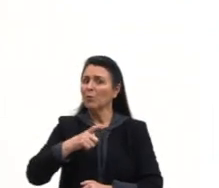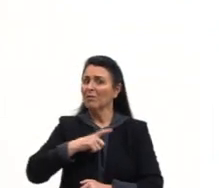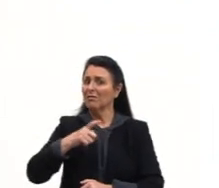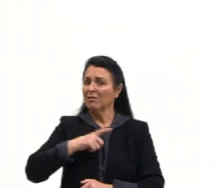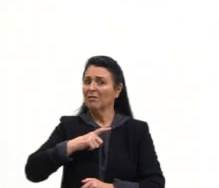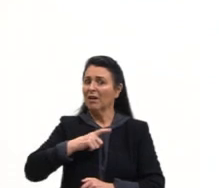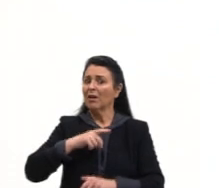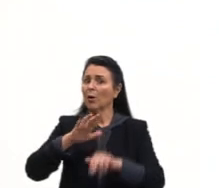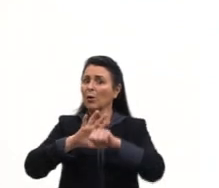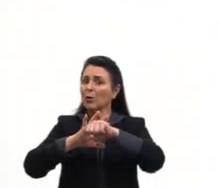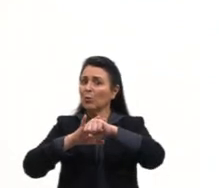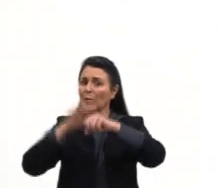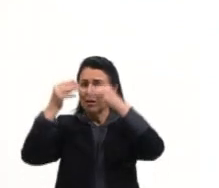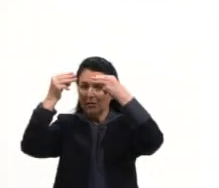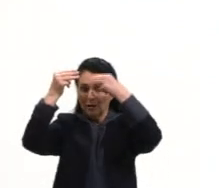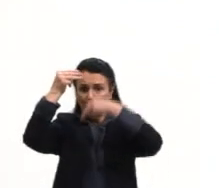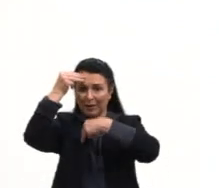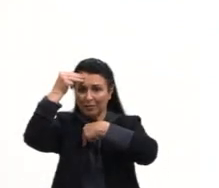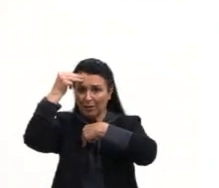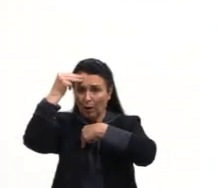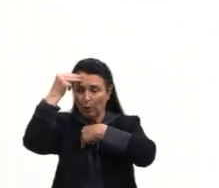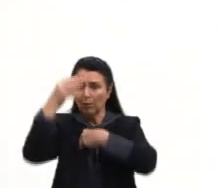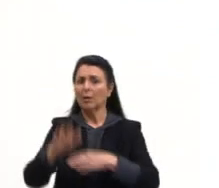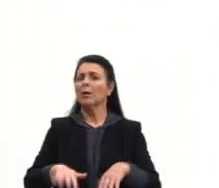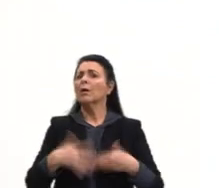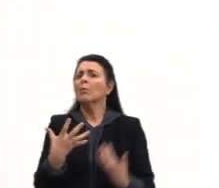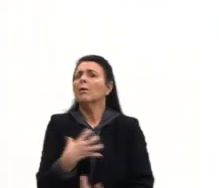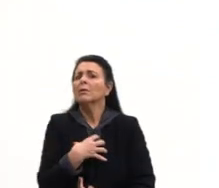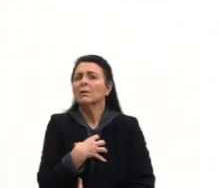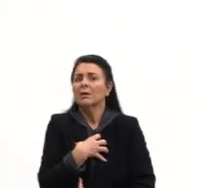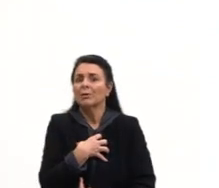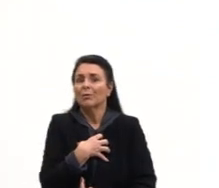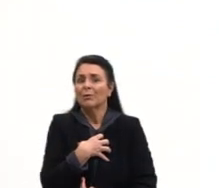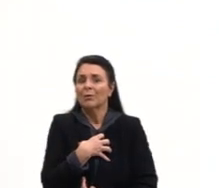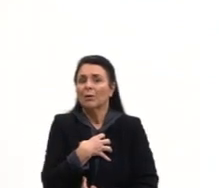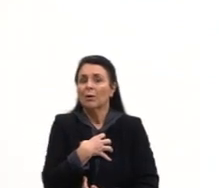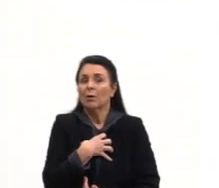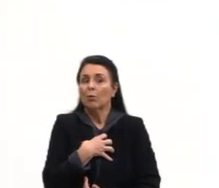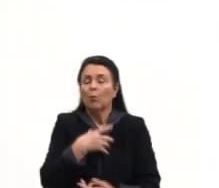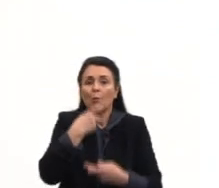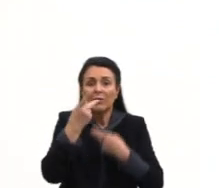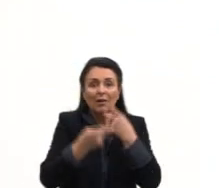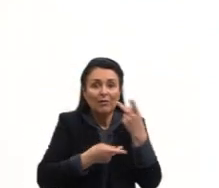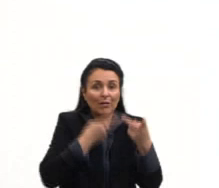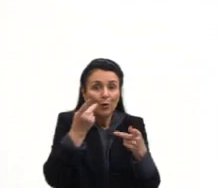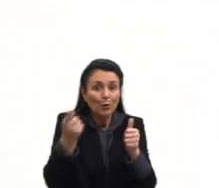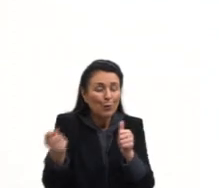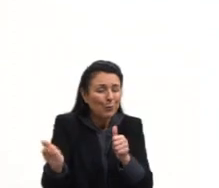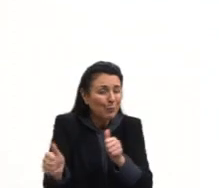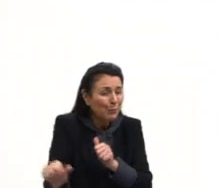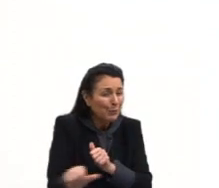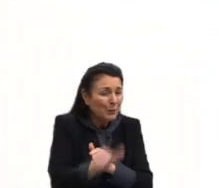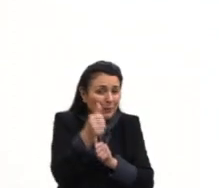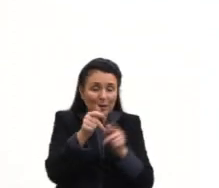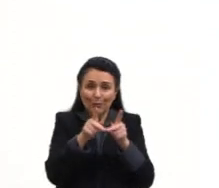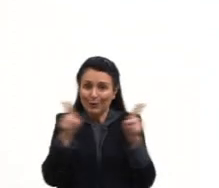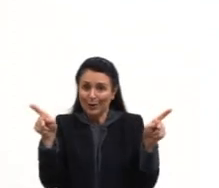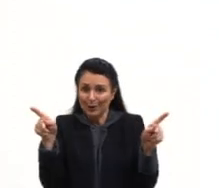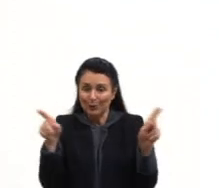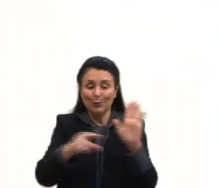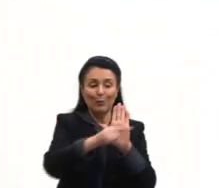sentido Em que sentido no sentido do que foi dito no primeiro período desse parágrafo de desenvolvimento